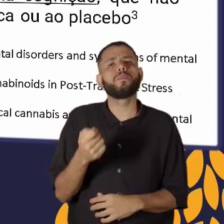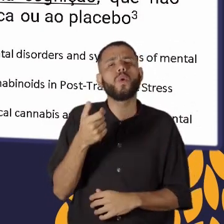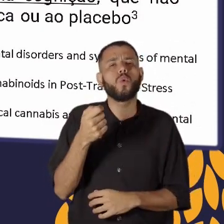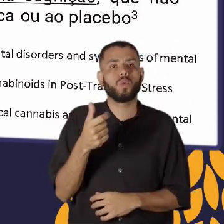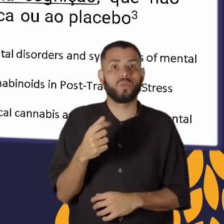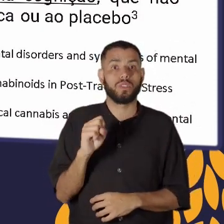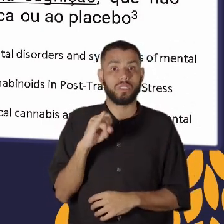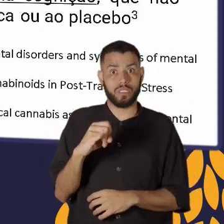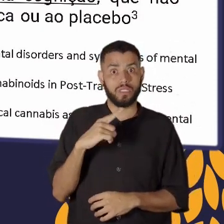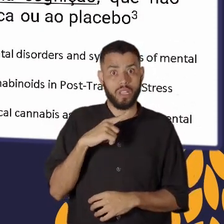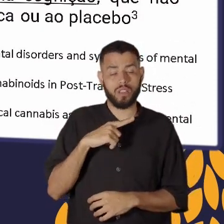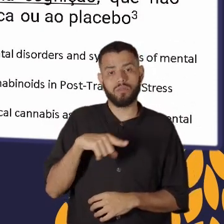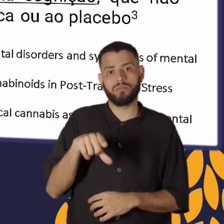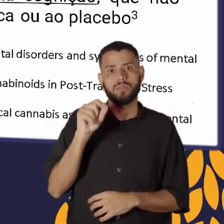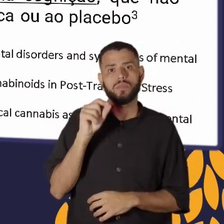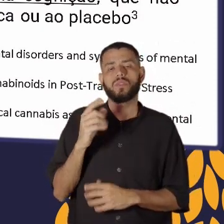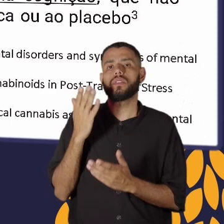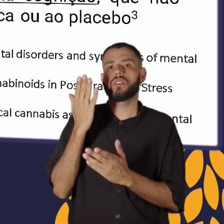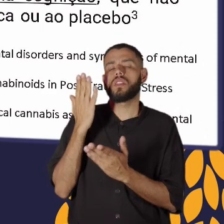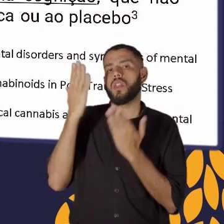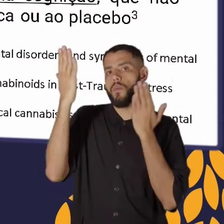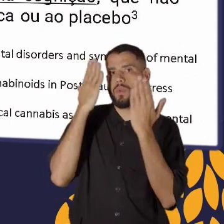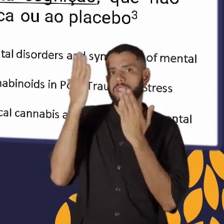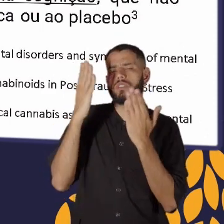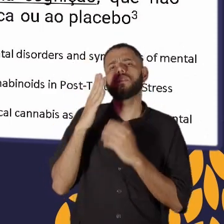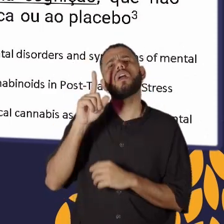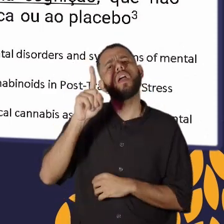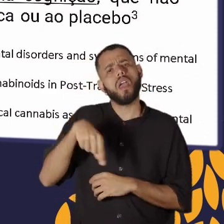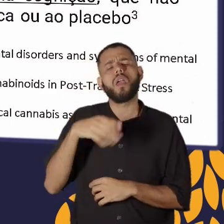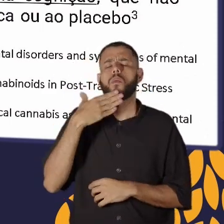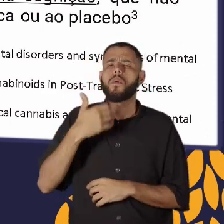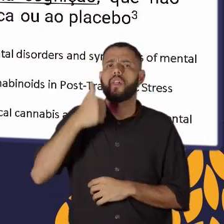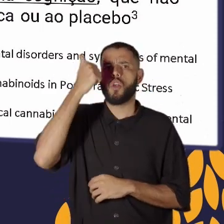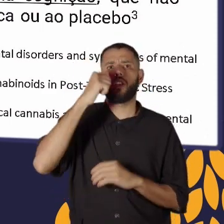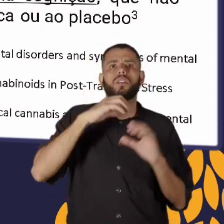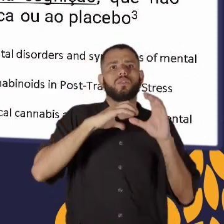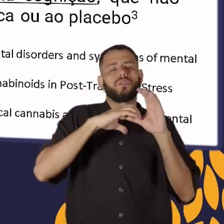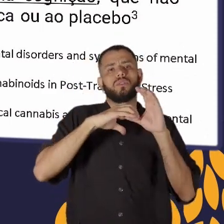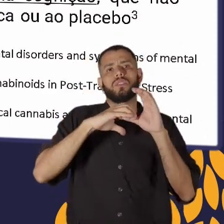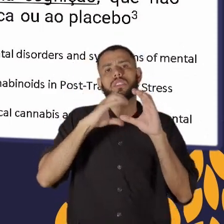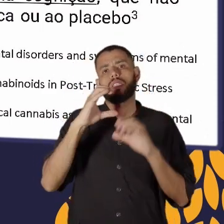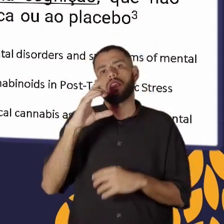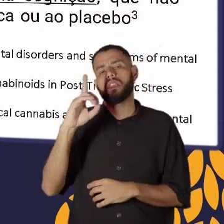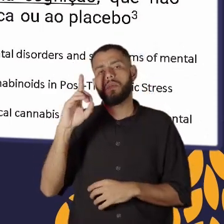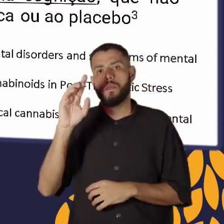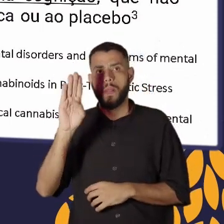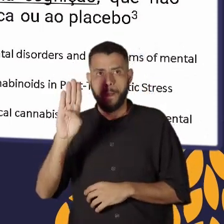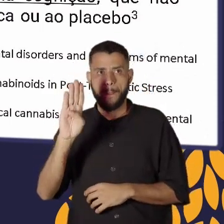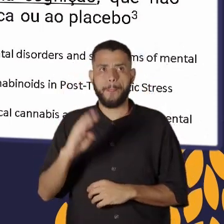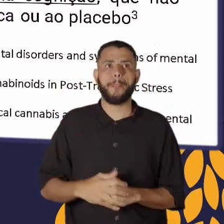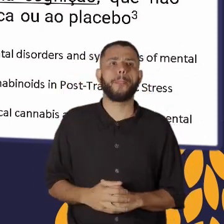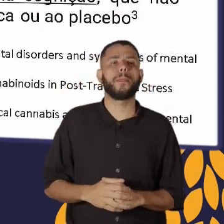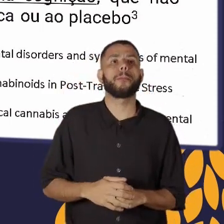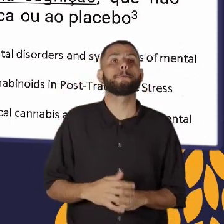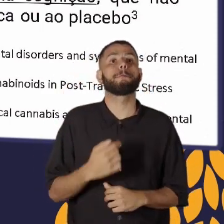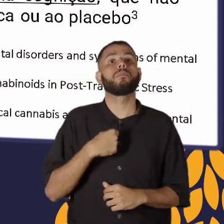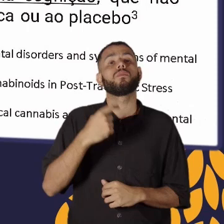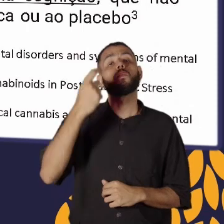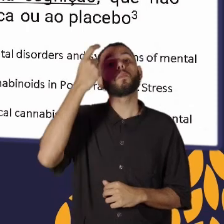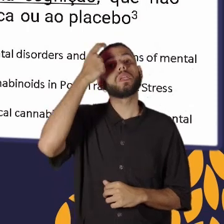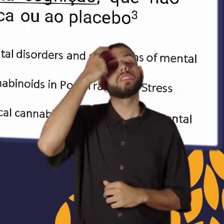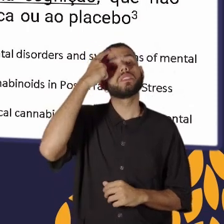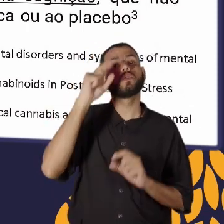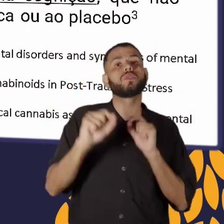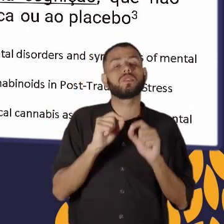opção terapêutica, que ela é equivalente em termos de melhora, que o canabidiol, por exemplo, ou enfim, eu vou, e sabendo que